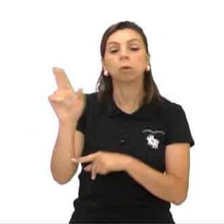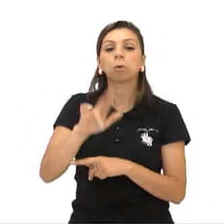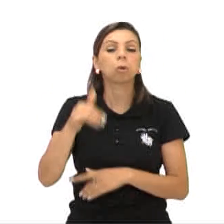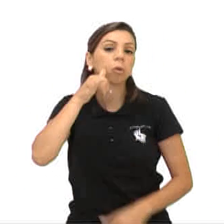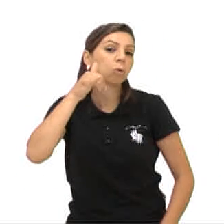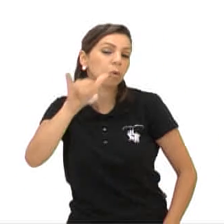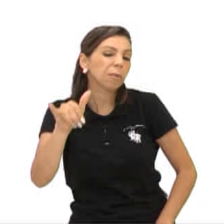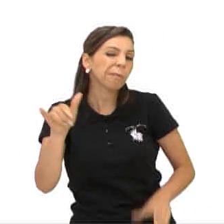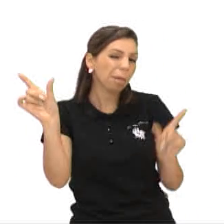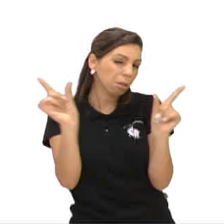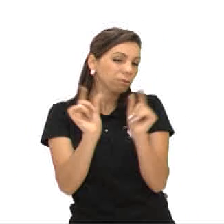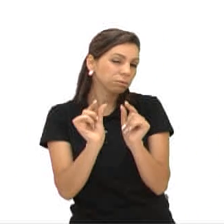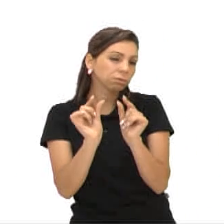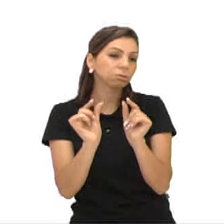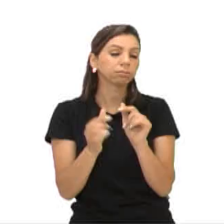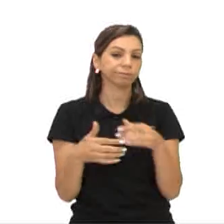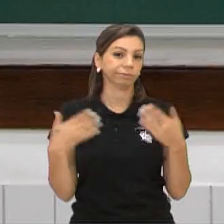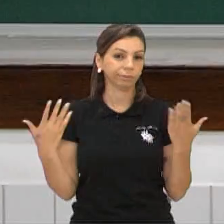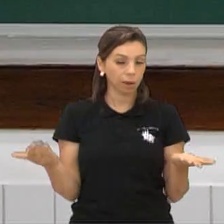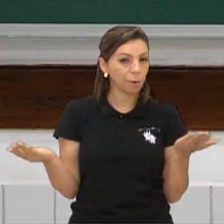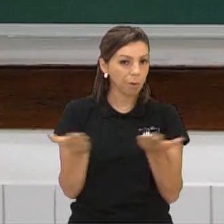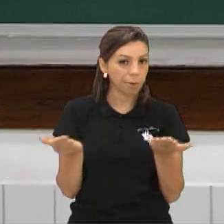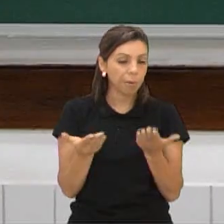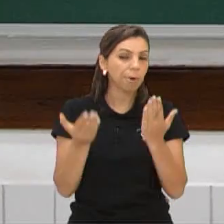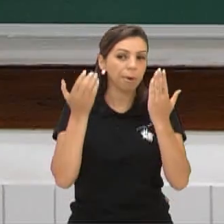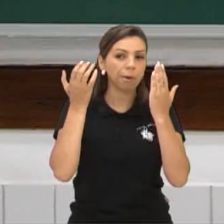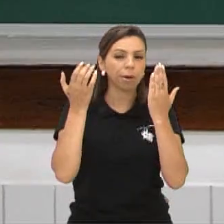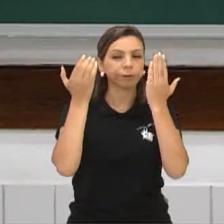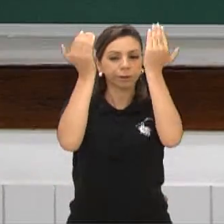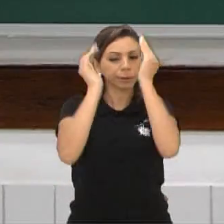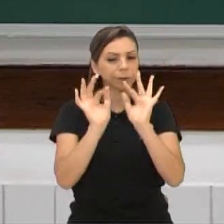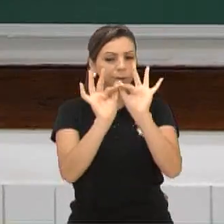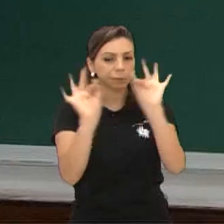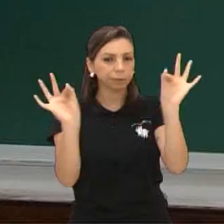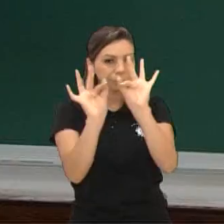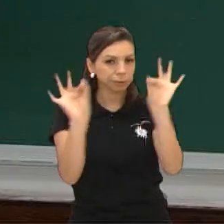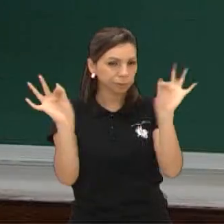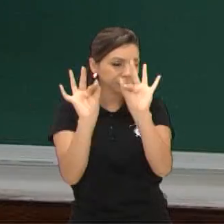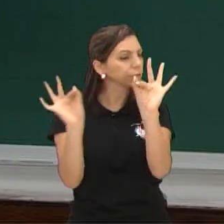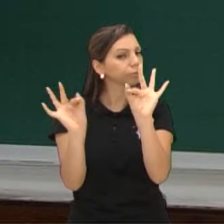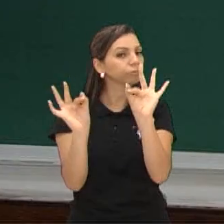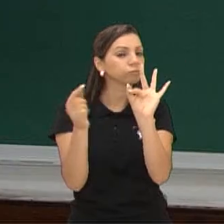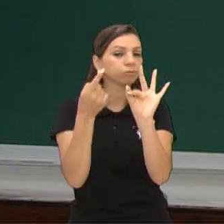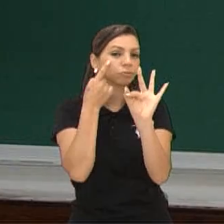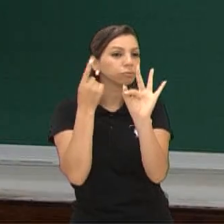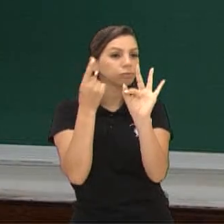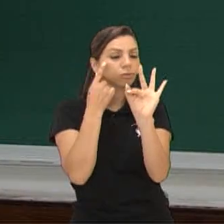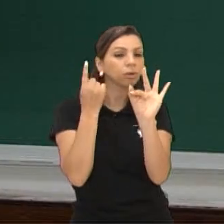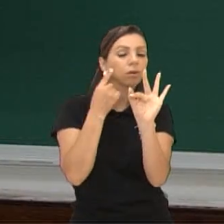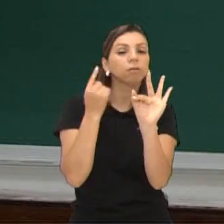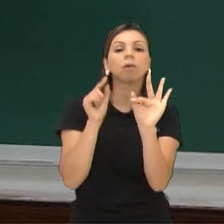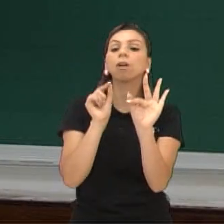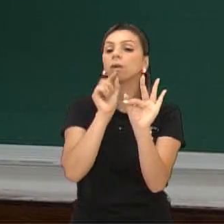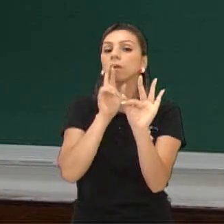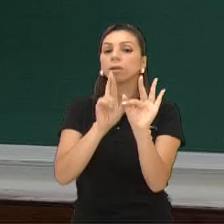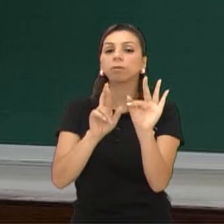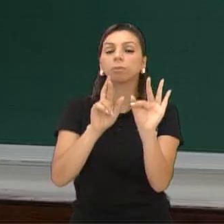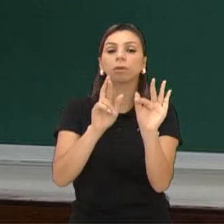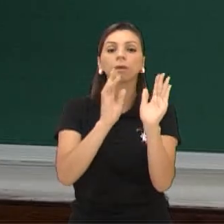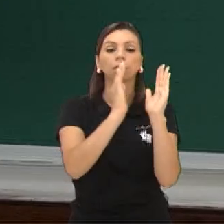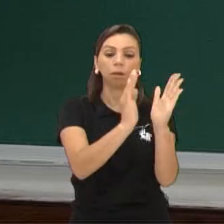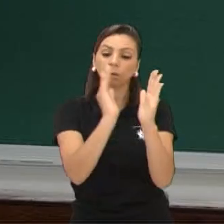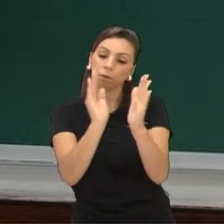energia relativamente pequena. Aí você analisa as frasezinhas anteriores, verifica e vai marcar qual é a